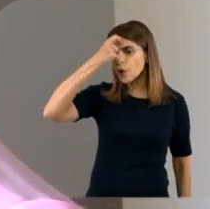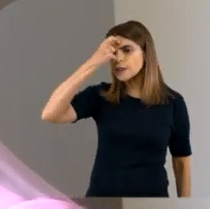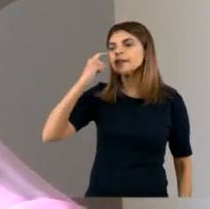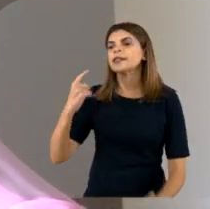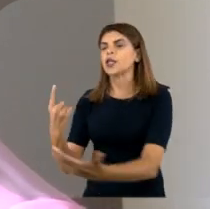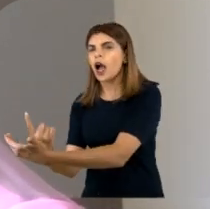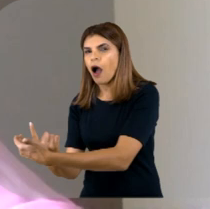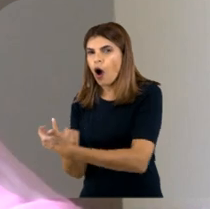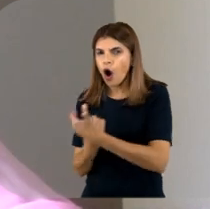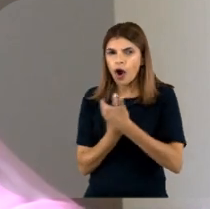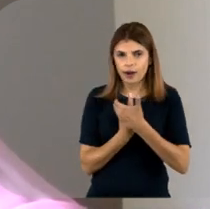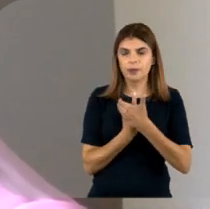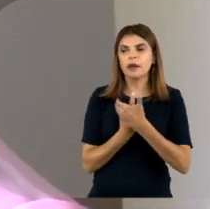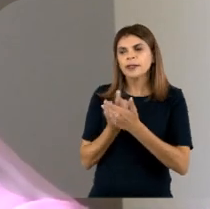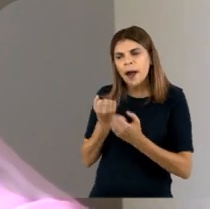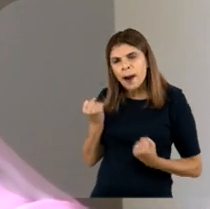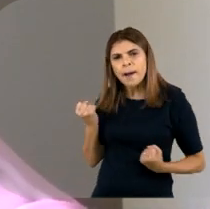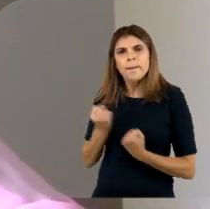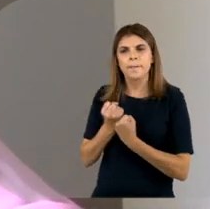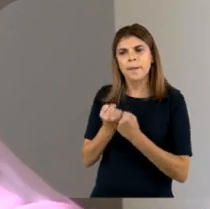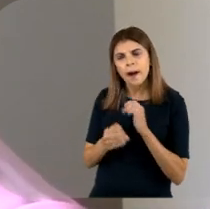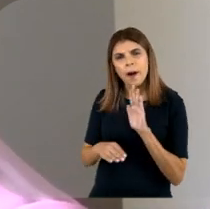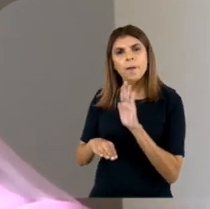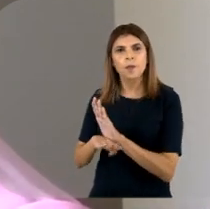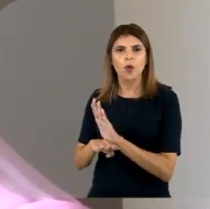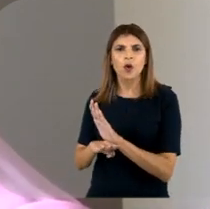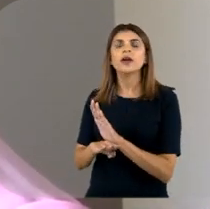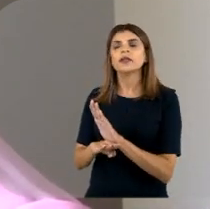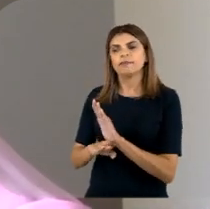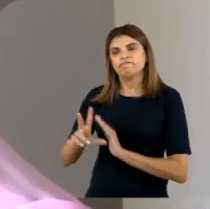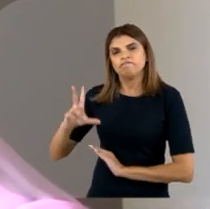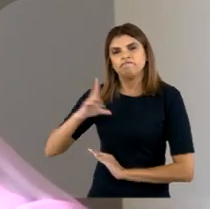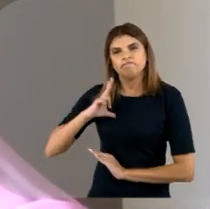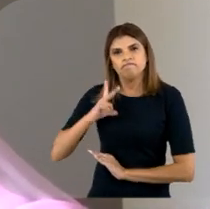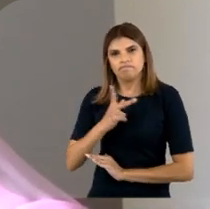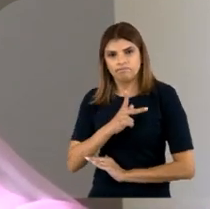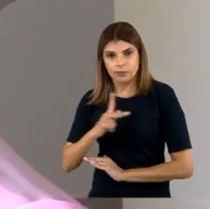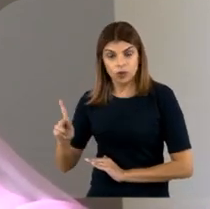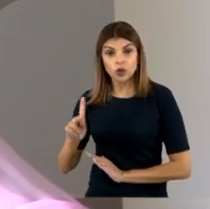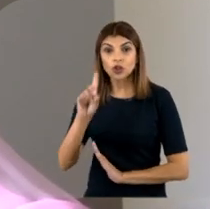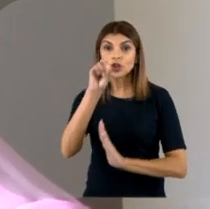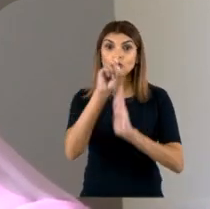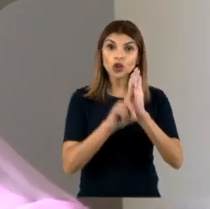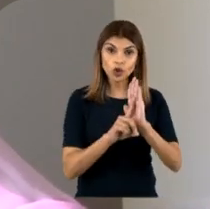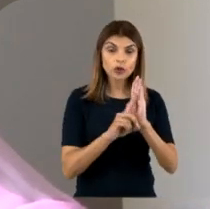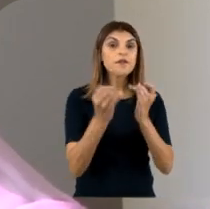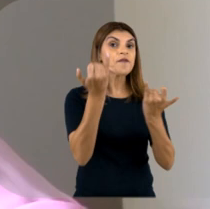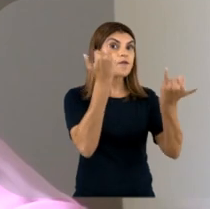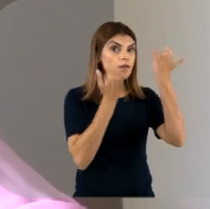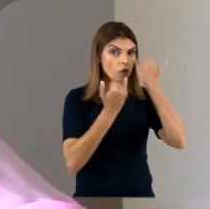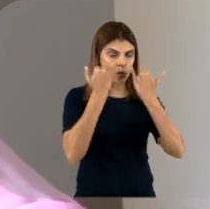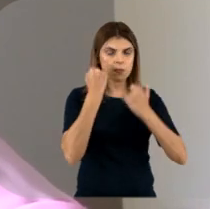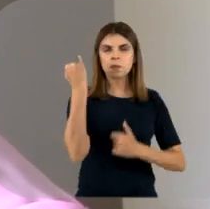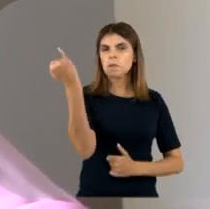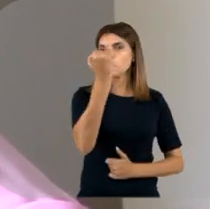sejam acolhidas e amparadas nas suas singularidades.